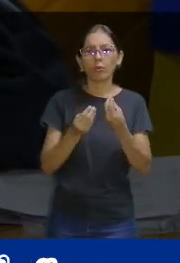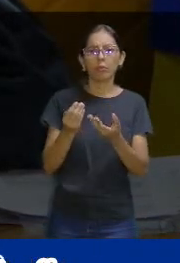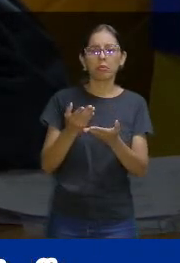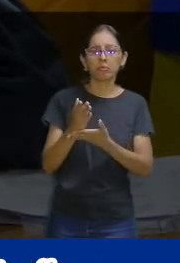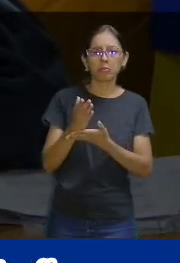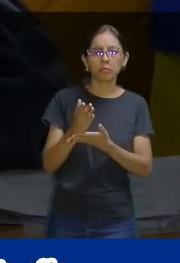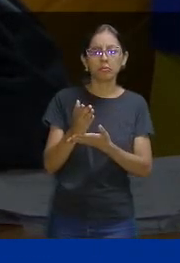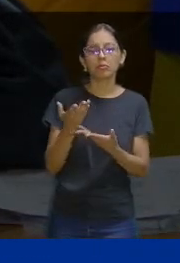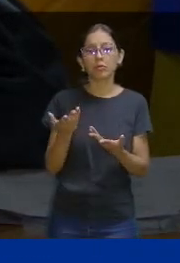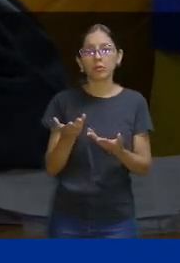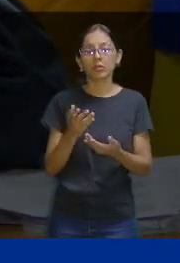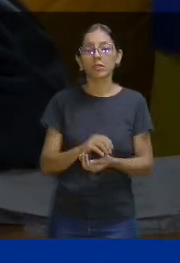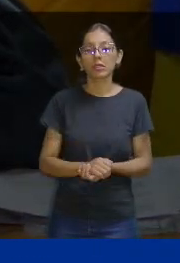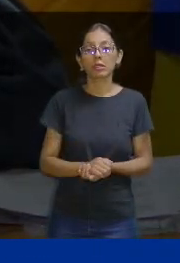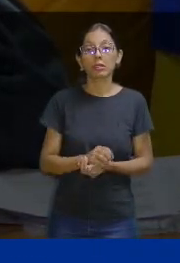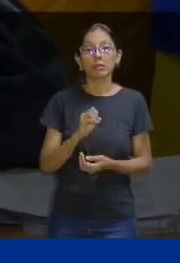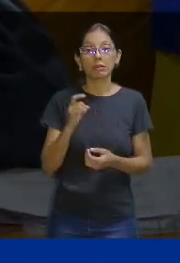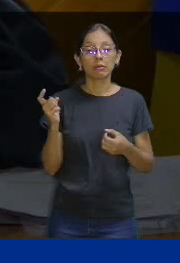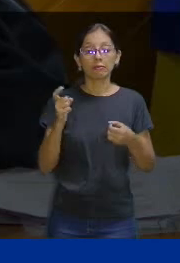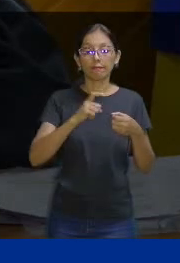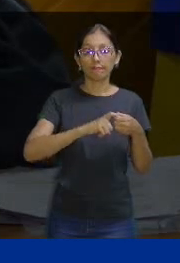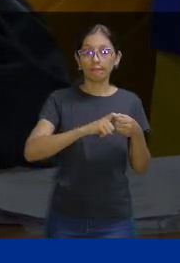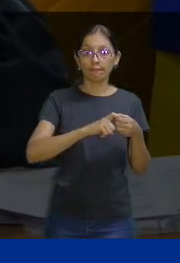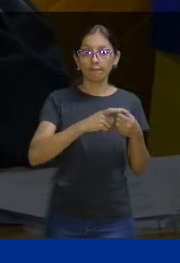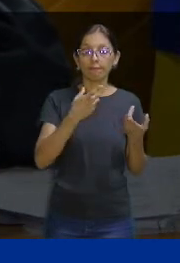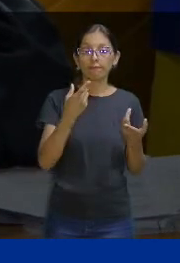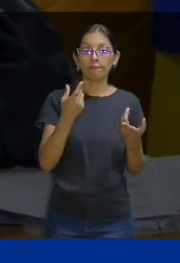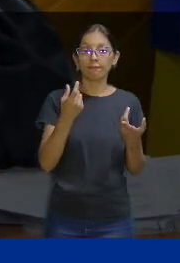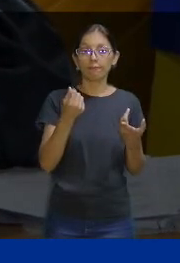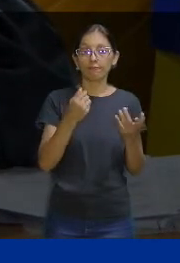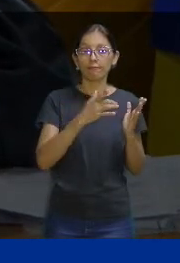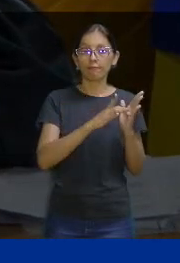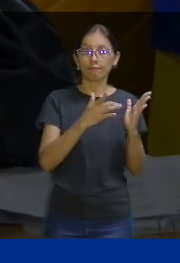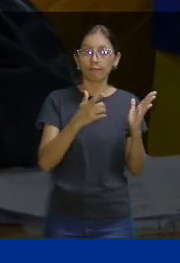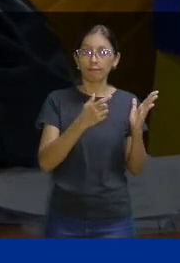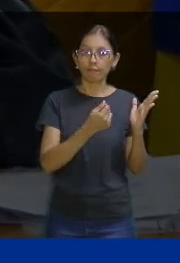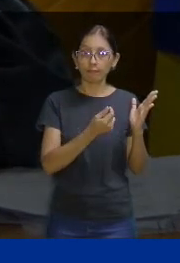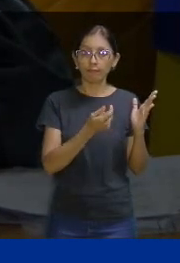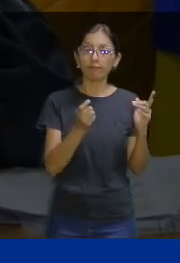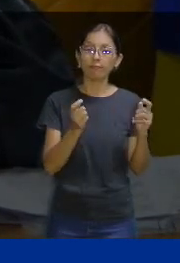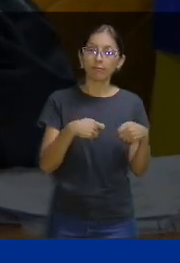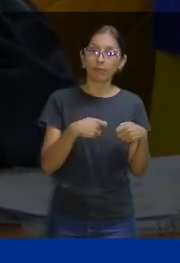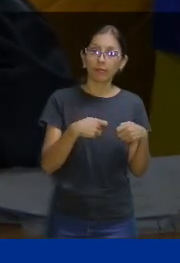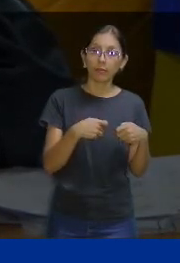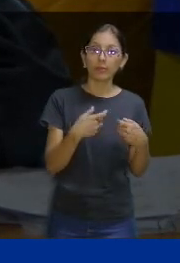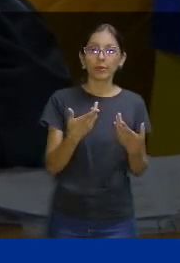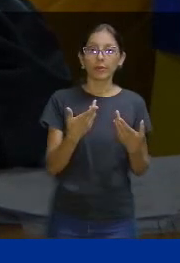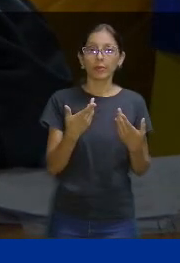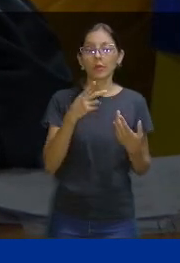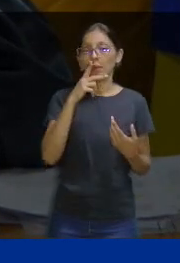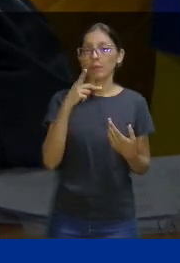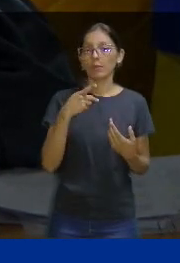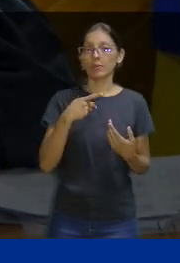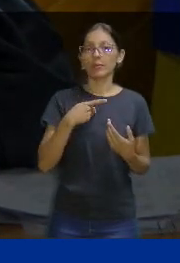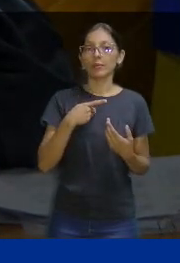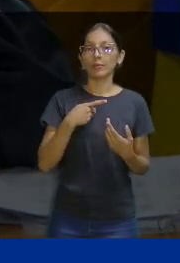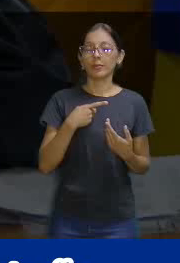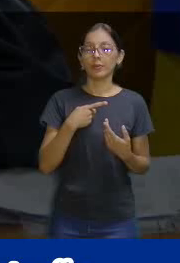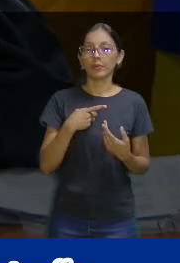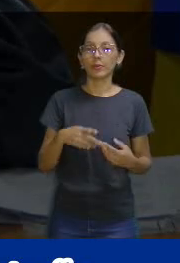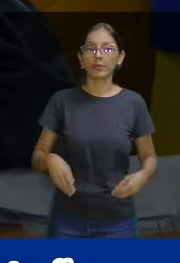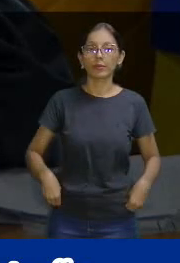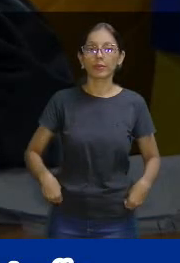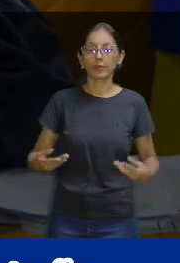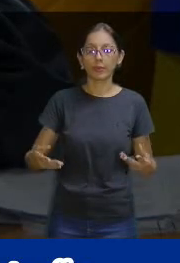e a devolução dos valores ao Tesouro Nacional. Com relação às despesas com pessoal, no caso